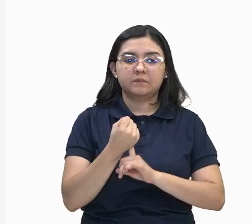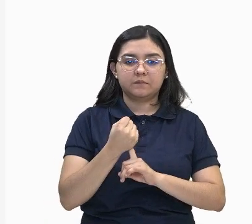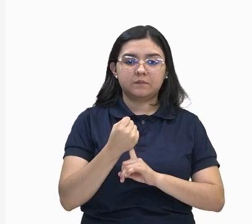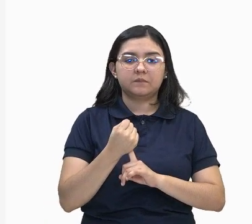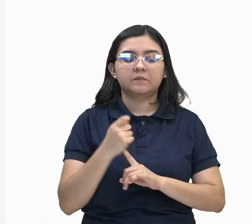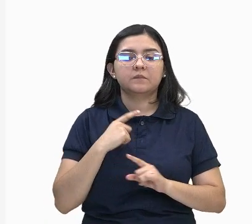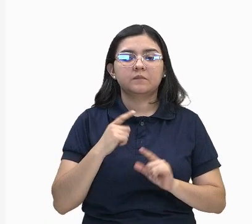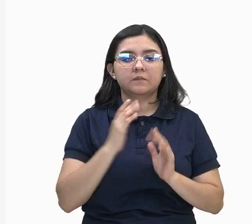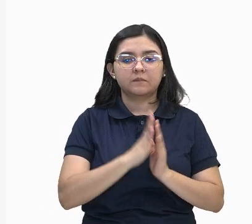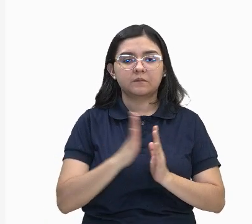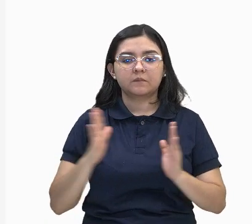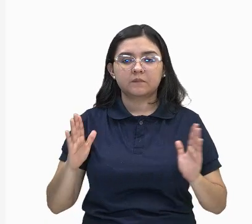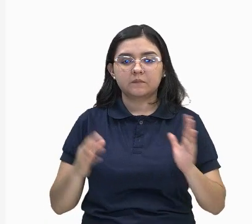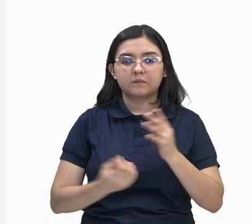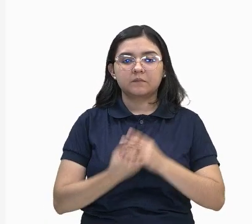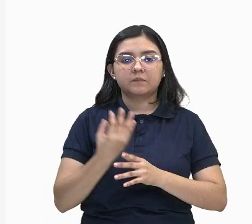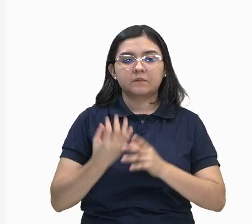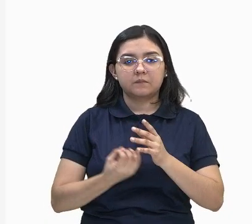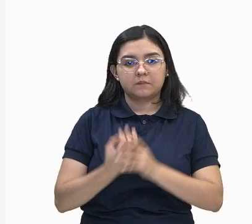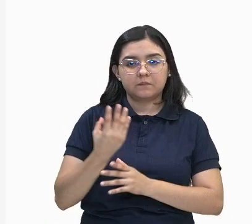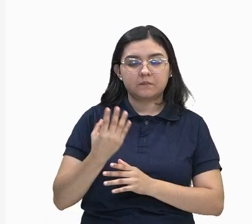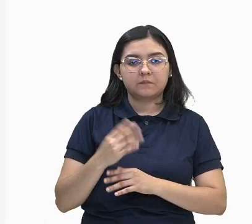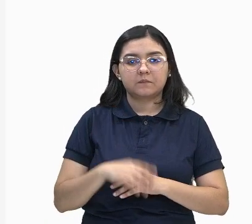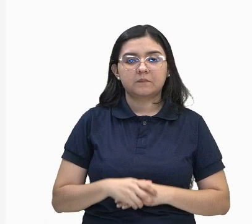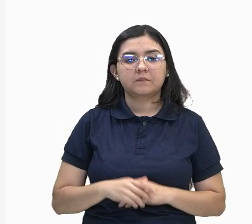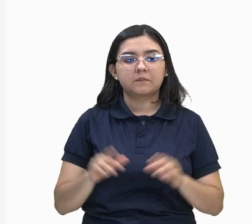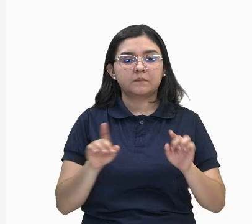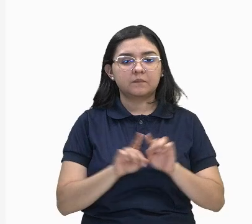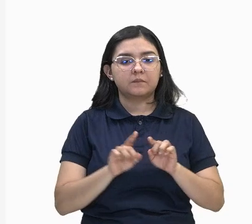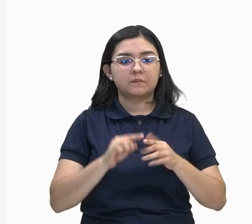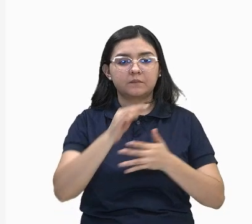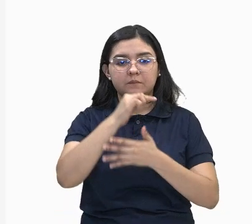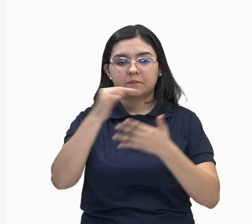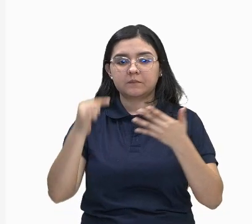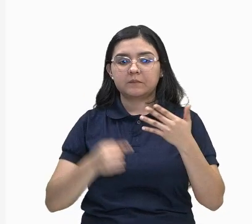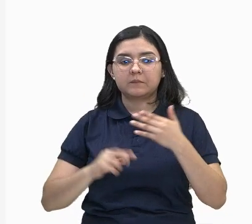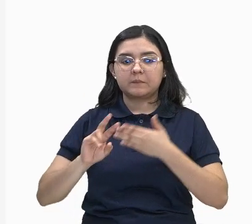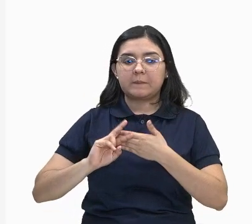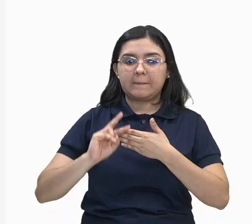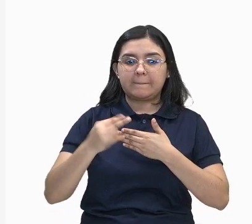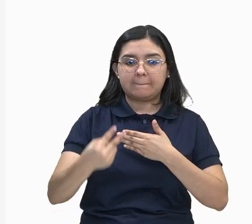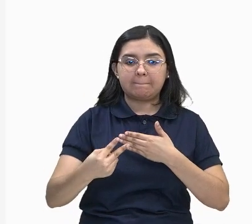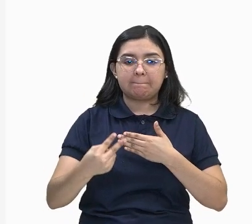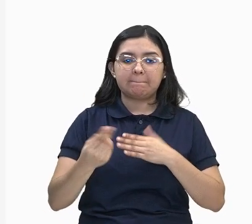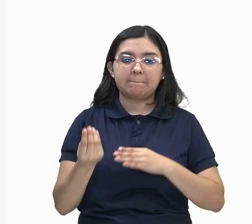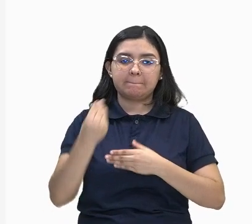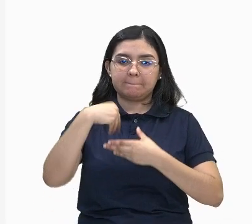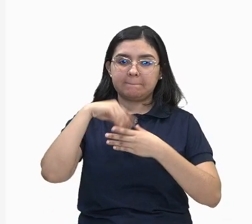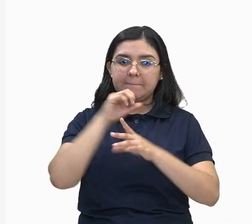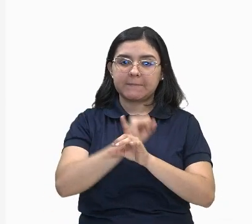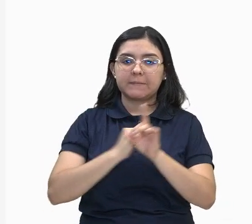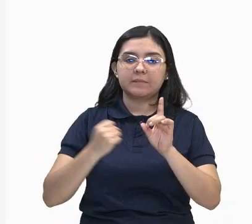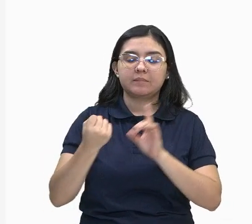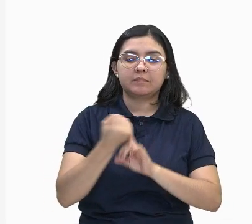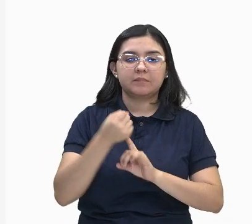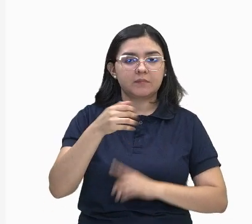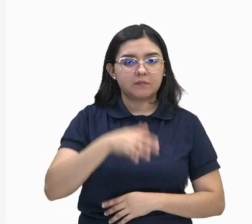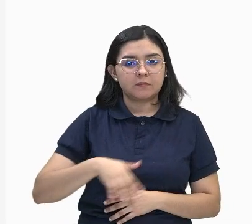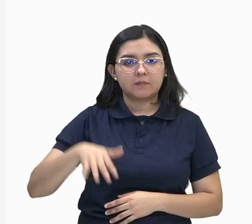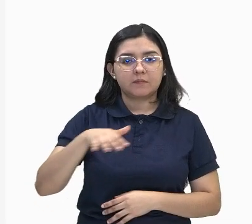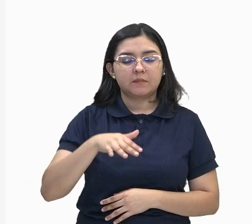no processo produtivo e suas consequências para a sociedade como um